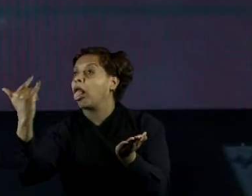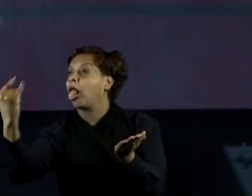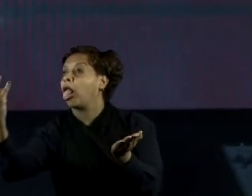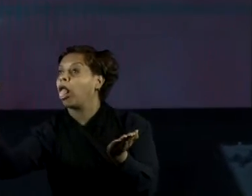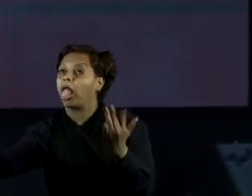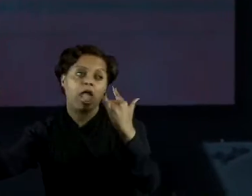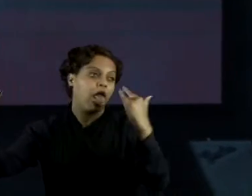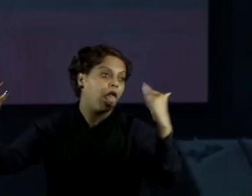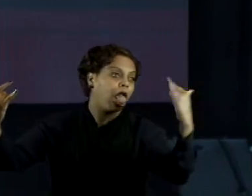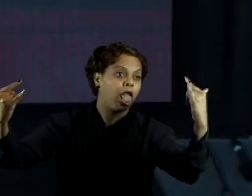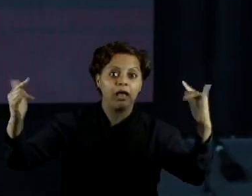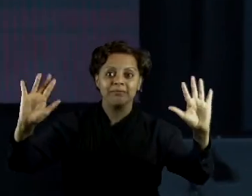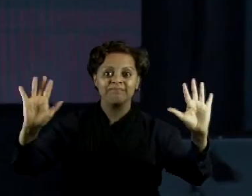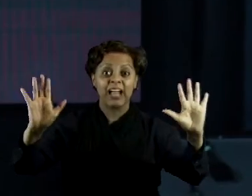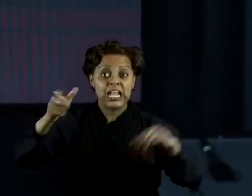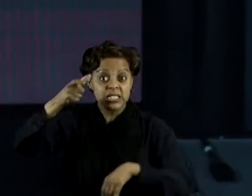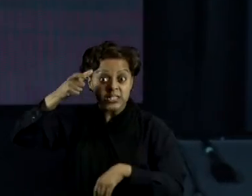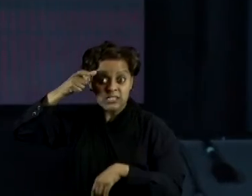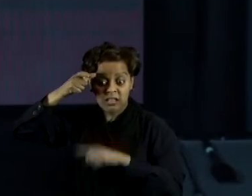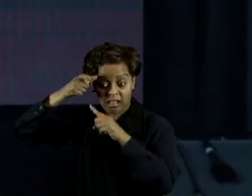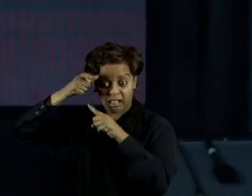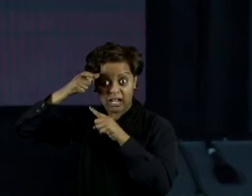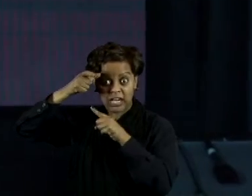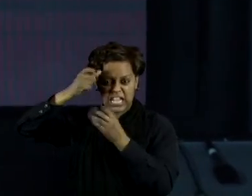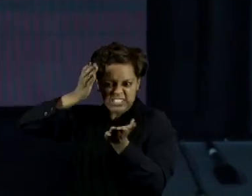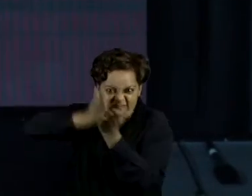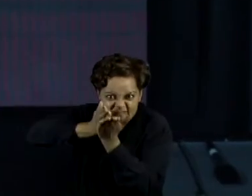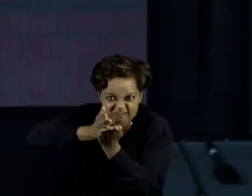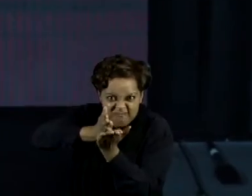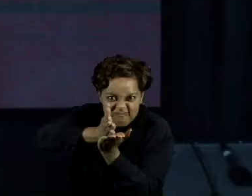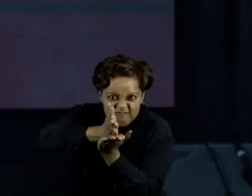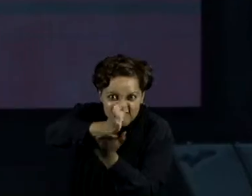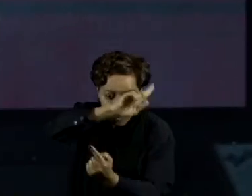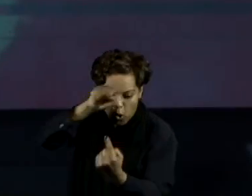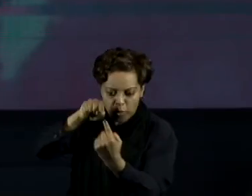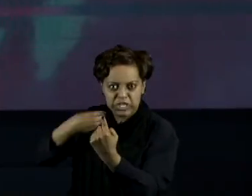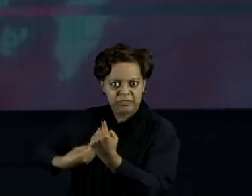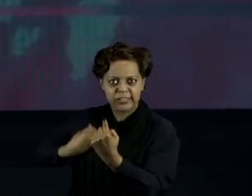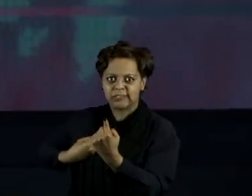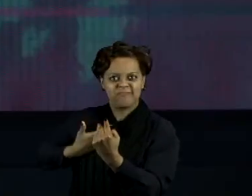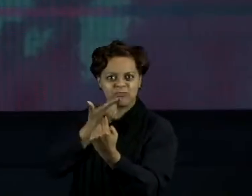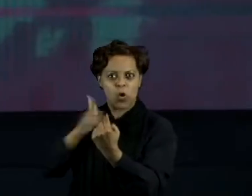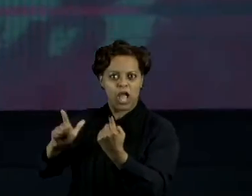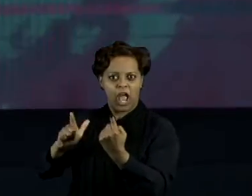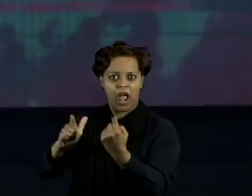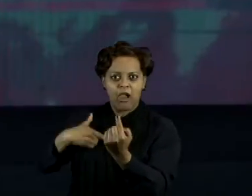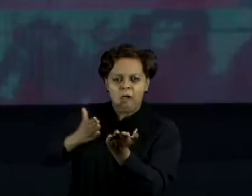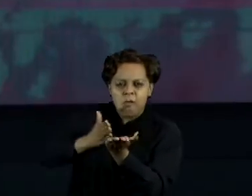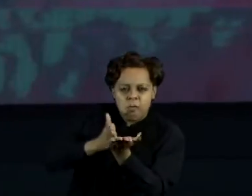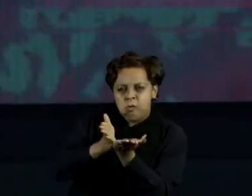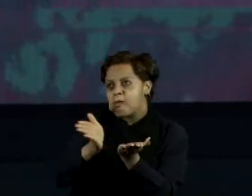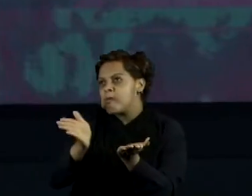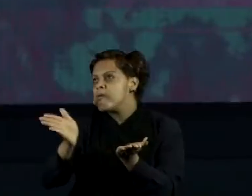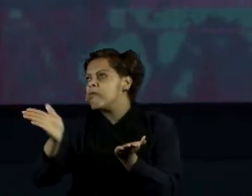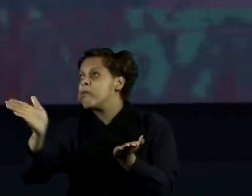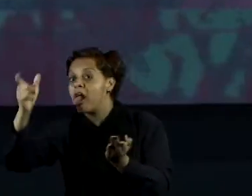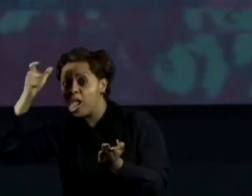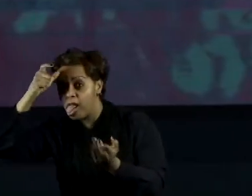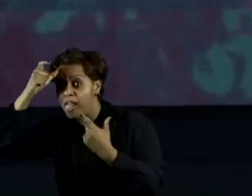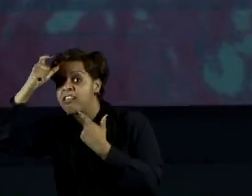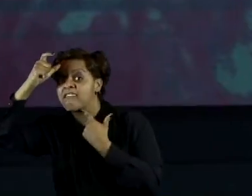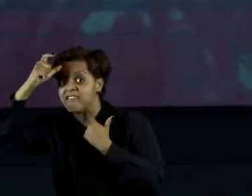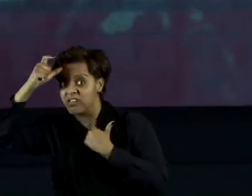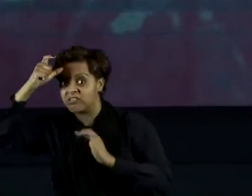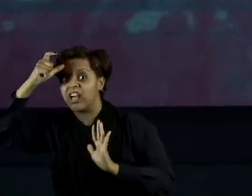Satanás não quer que você seja fiel aos seus propósitos. Falei muito aqui de família. Eu sei